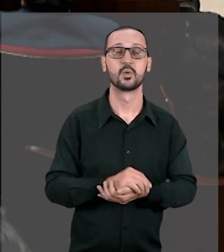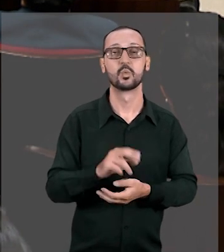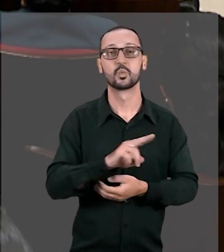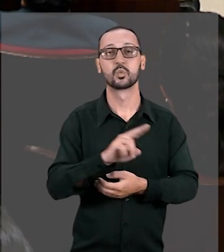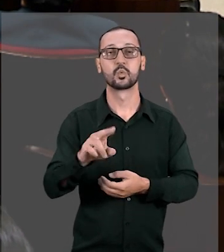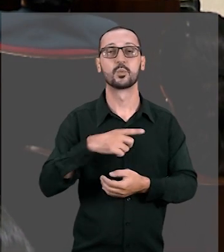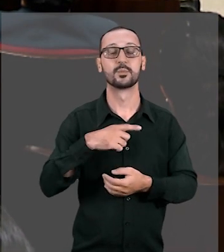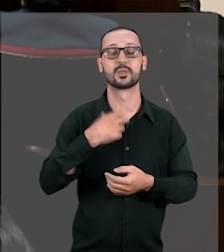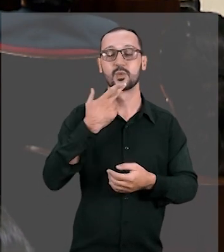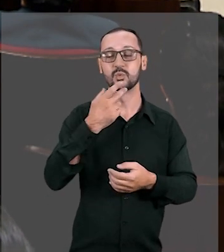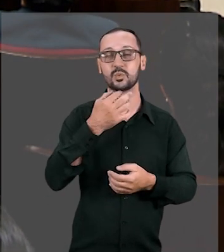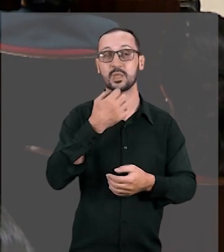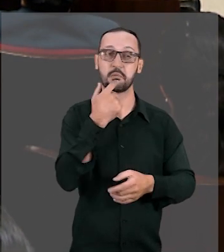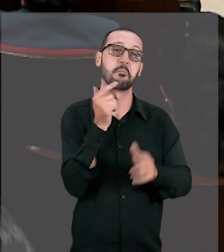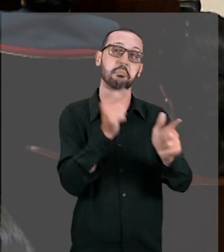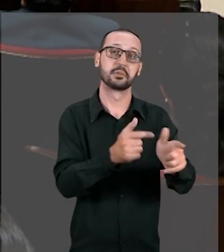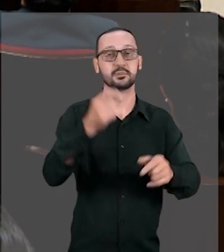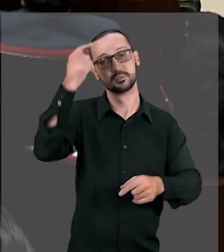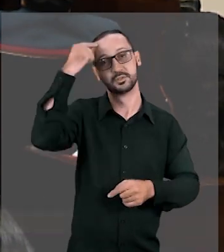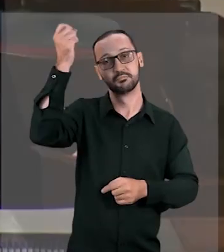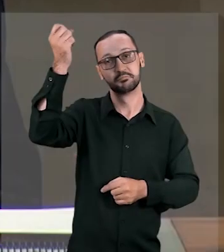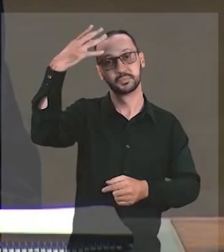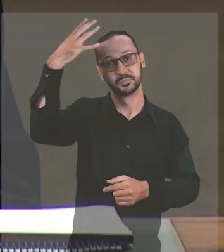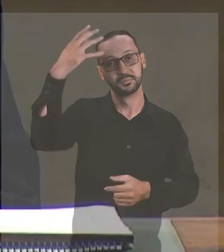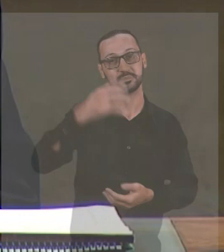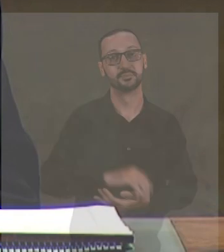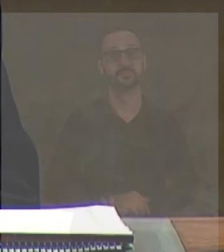de iluminista.